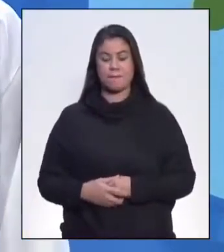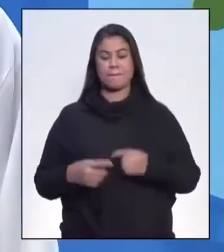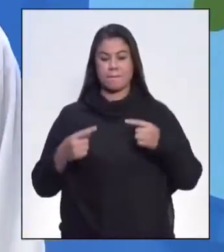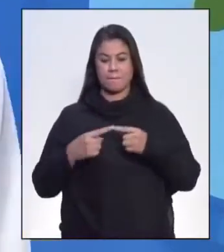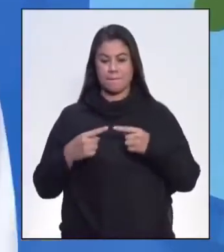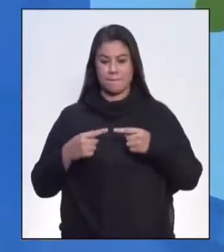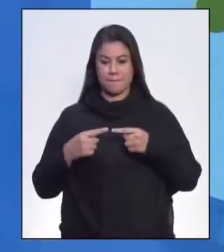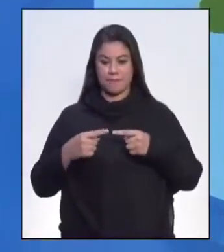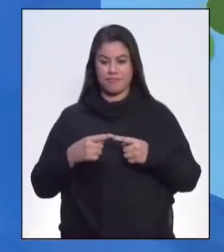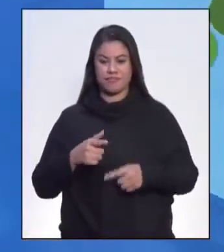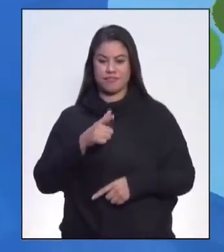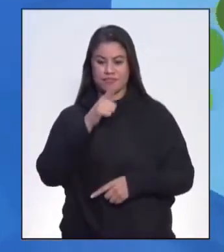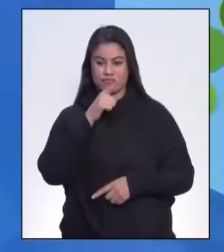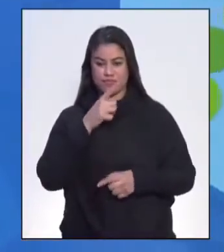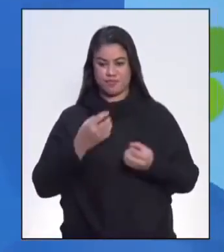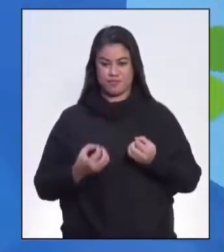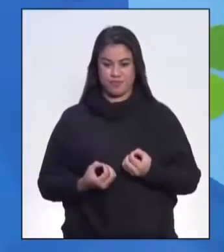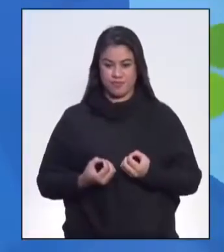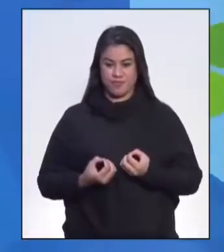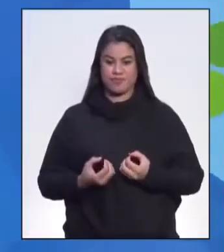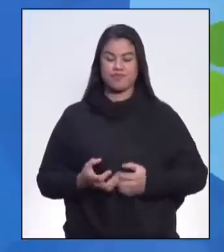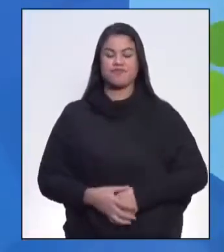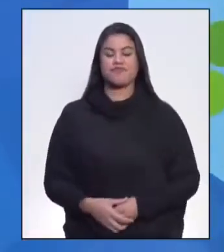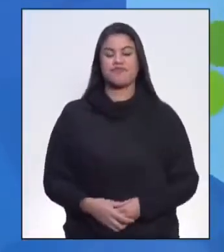masculino. Ok?